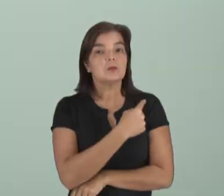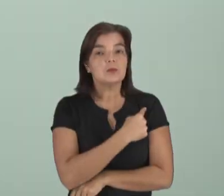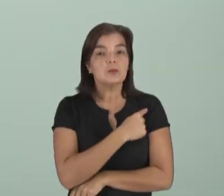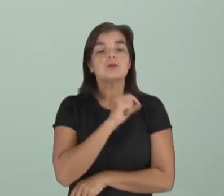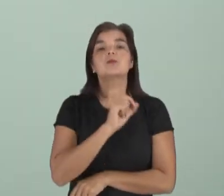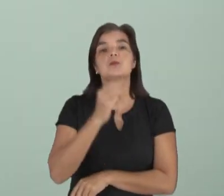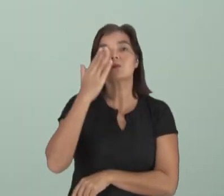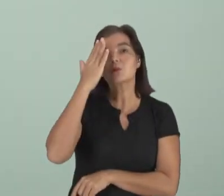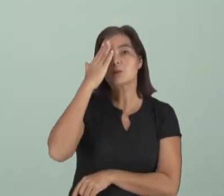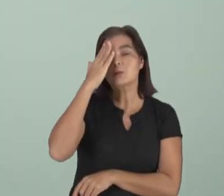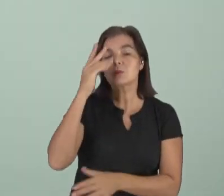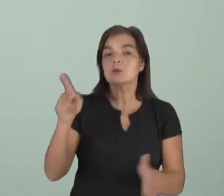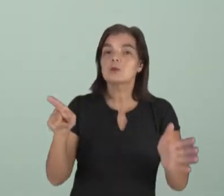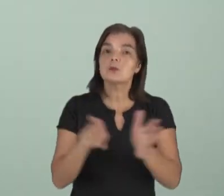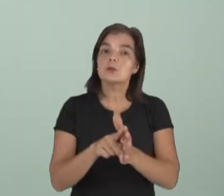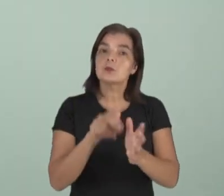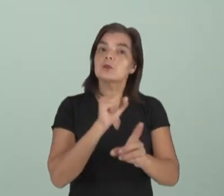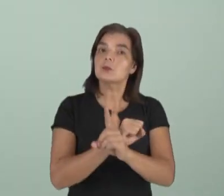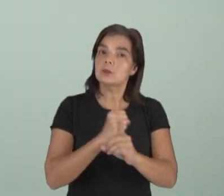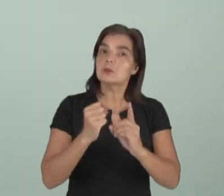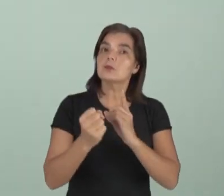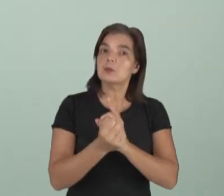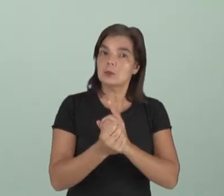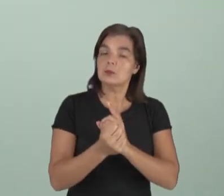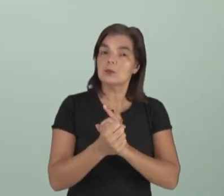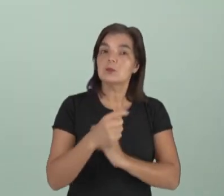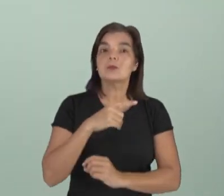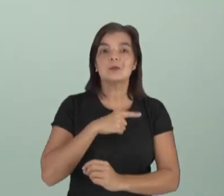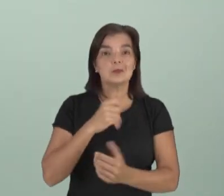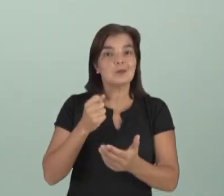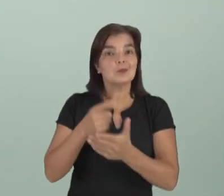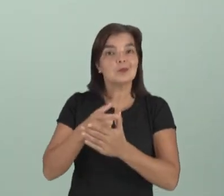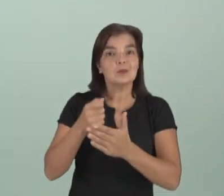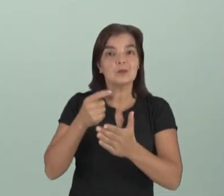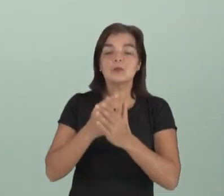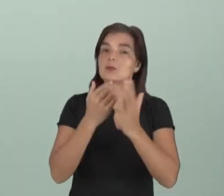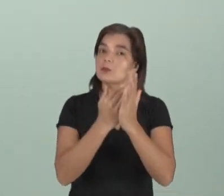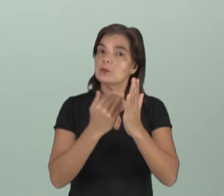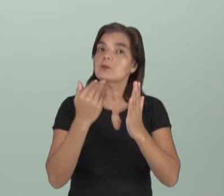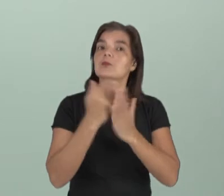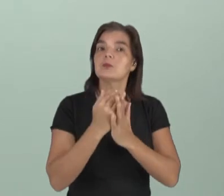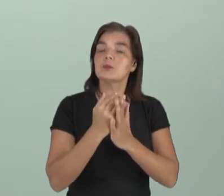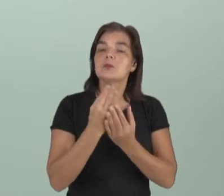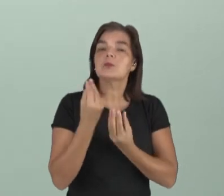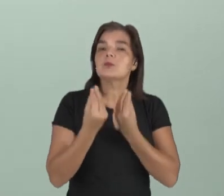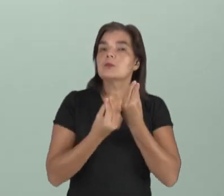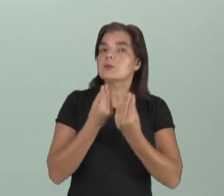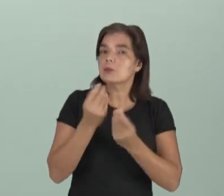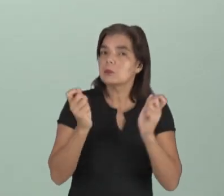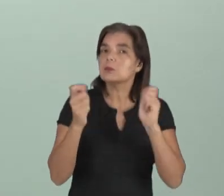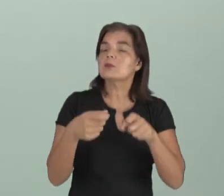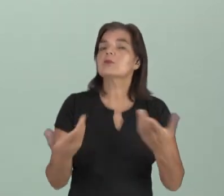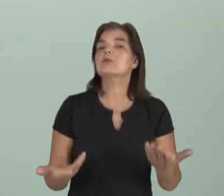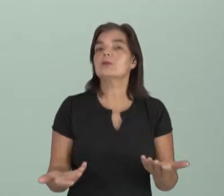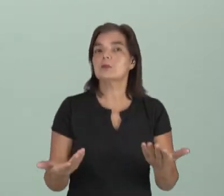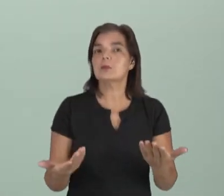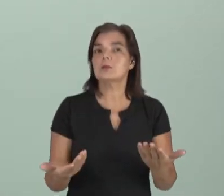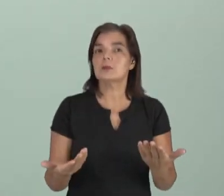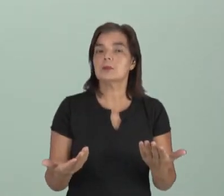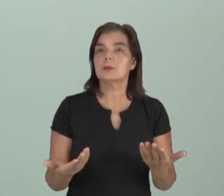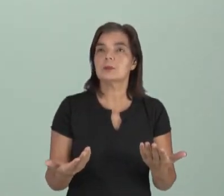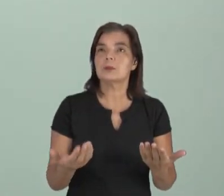entendemos que a própria sociedade é que está consumindo um pouco mais. Então, de que forma nós podemos